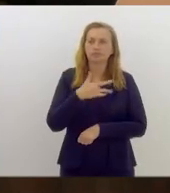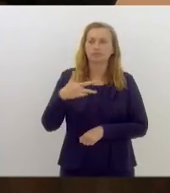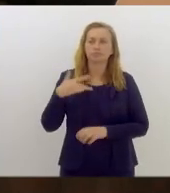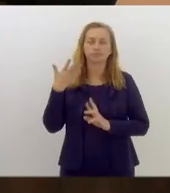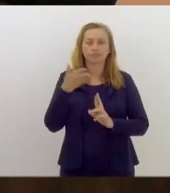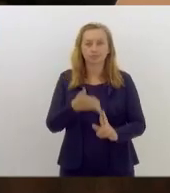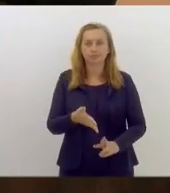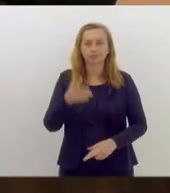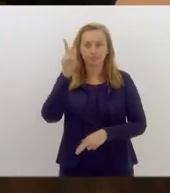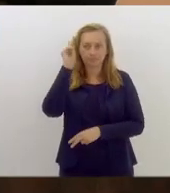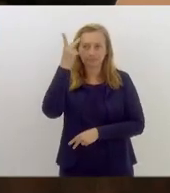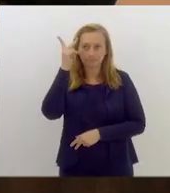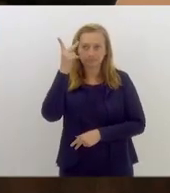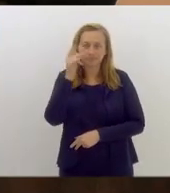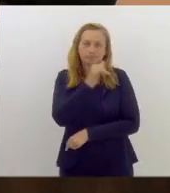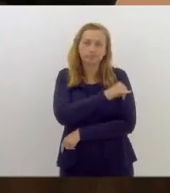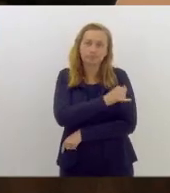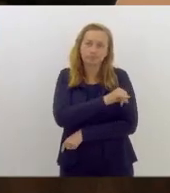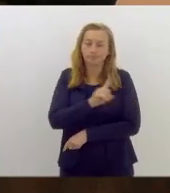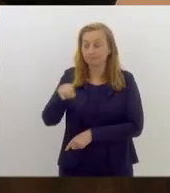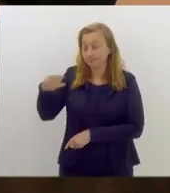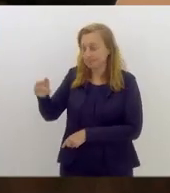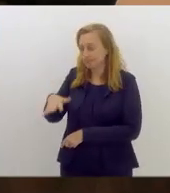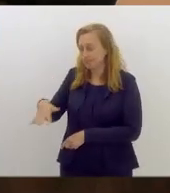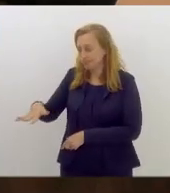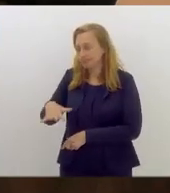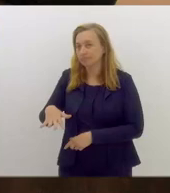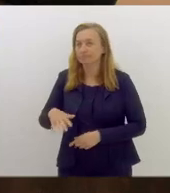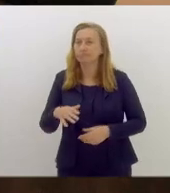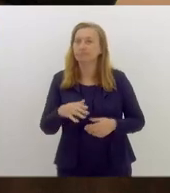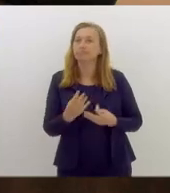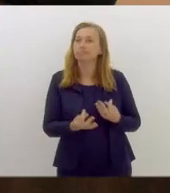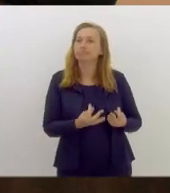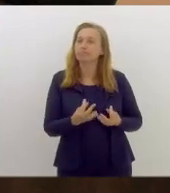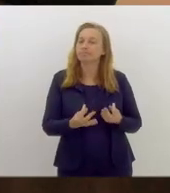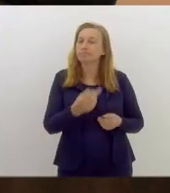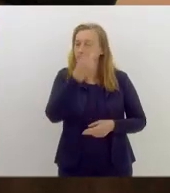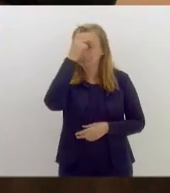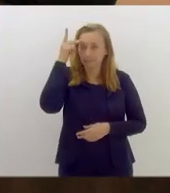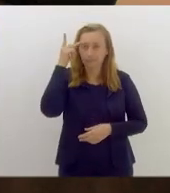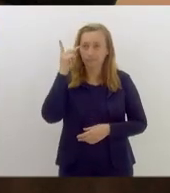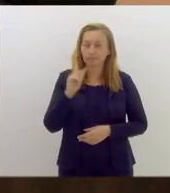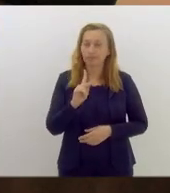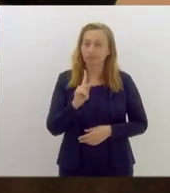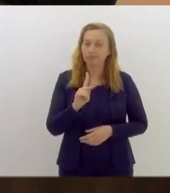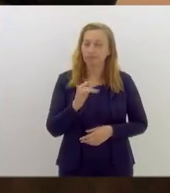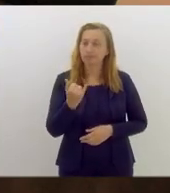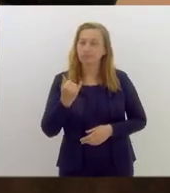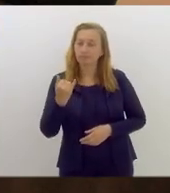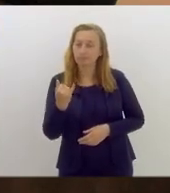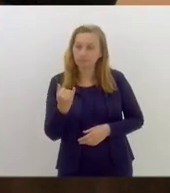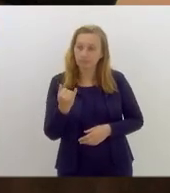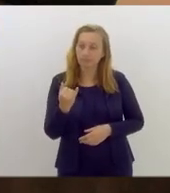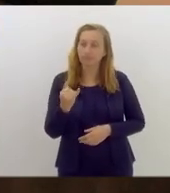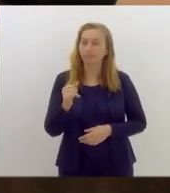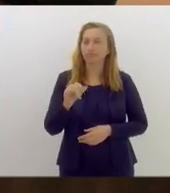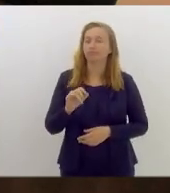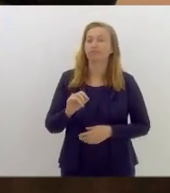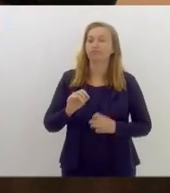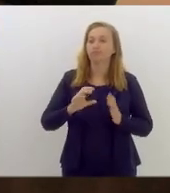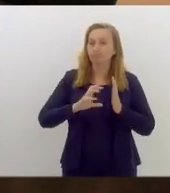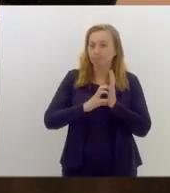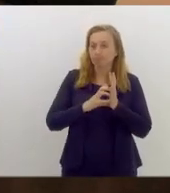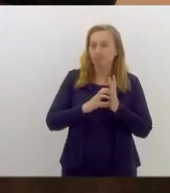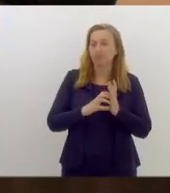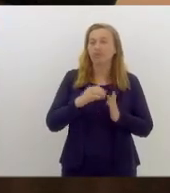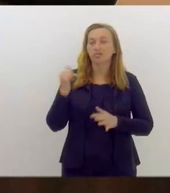referência histórica no Rio de Janeiro, entre outras áreas, no tratamento de pacientes com HIV/AIDS. É muito importante lembrar